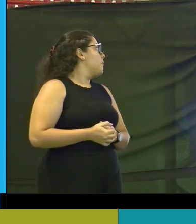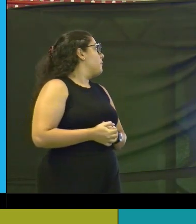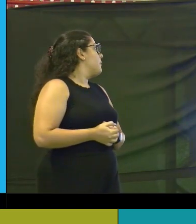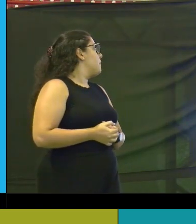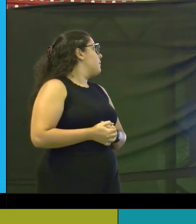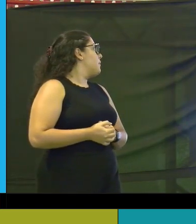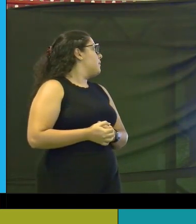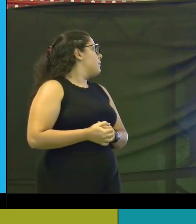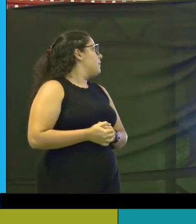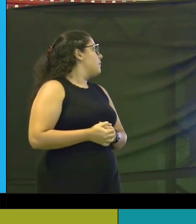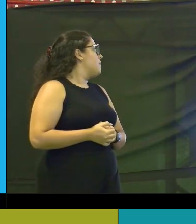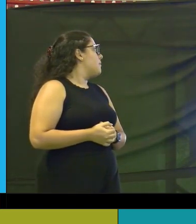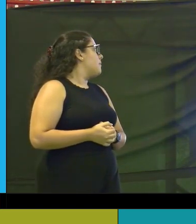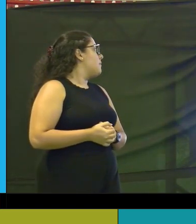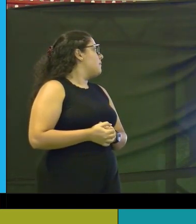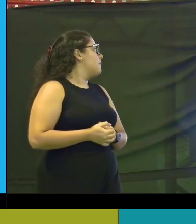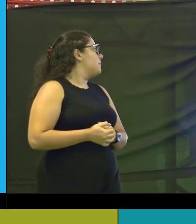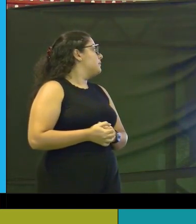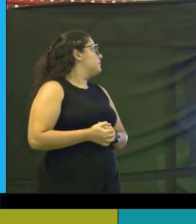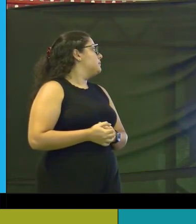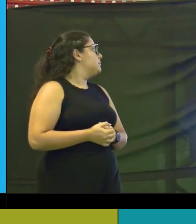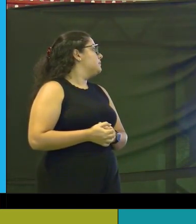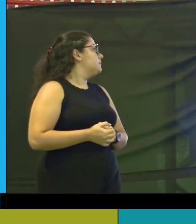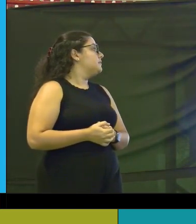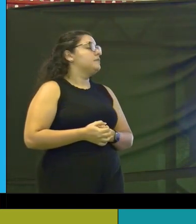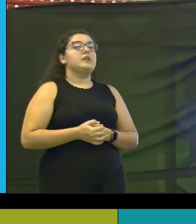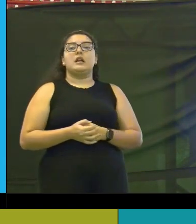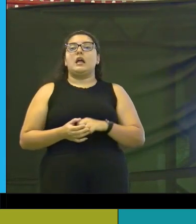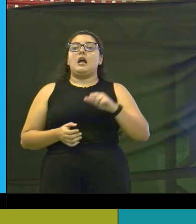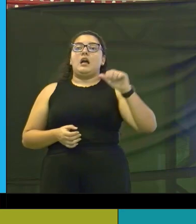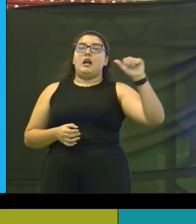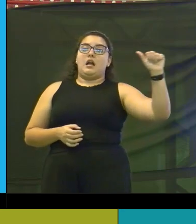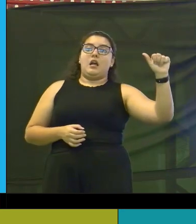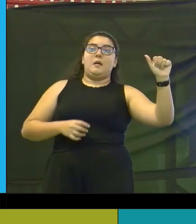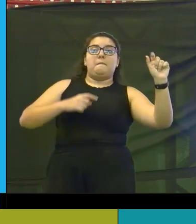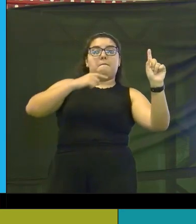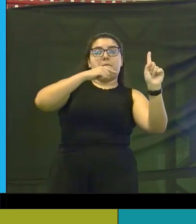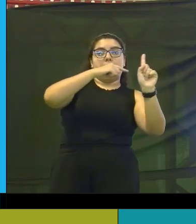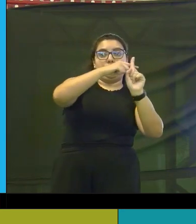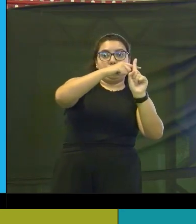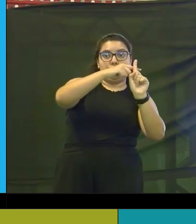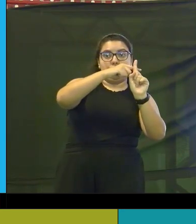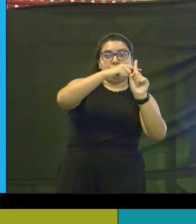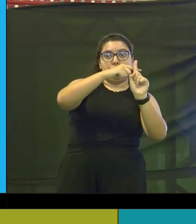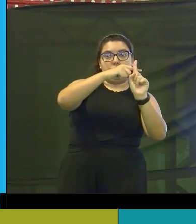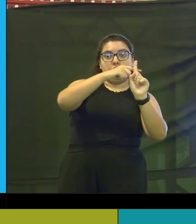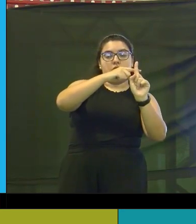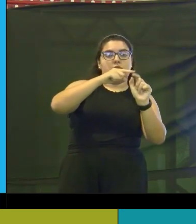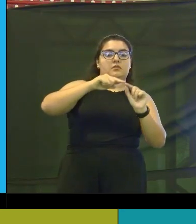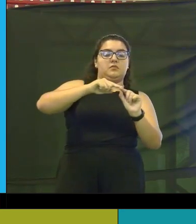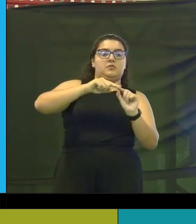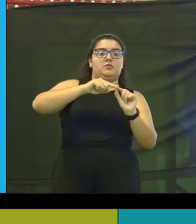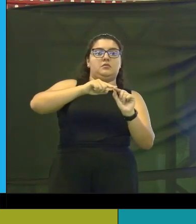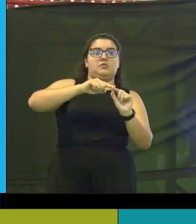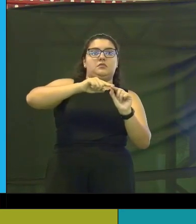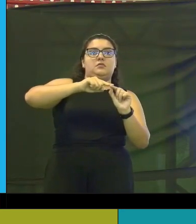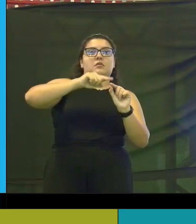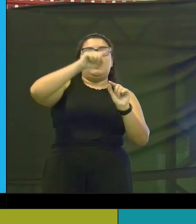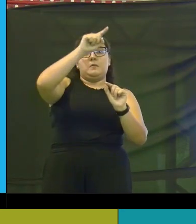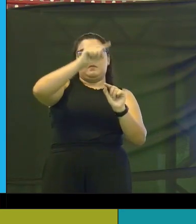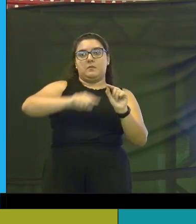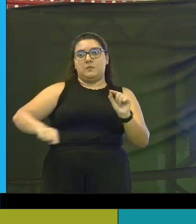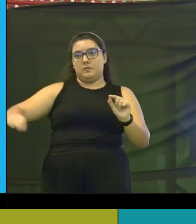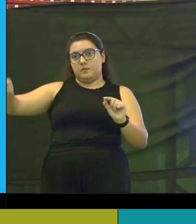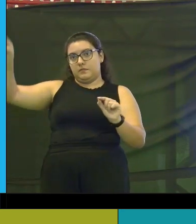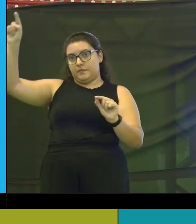a concavidade da parábola. Ó, Se o A for positivo, concavidade voltada para cima, carinha feliz.